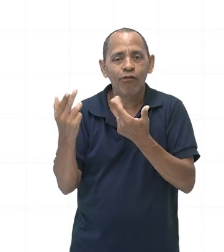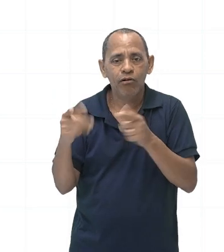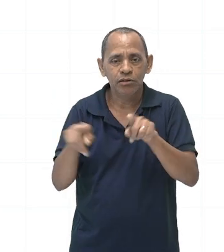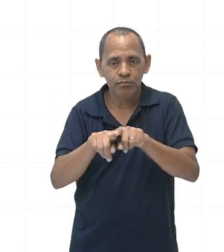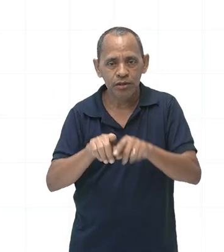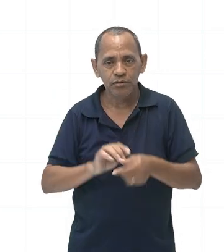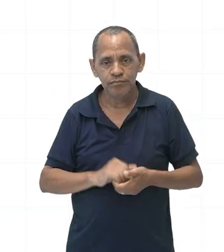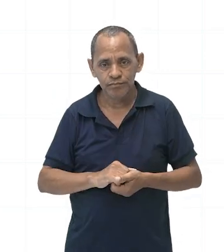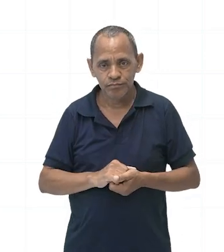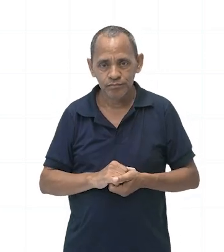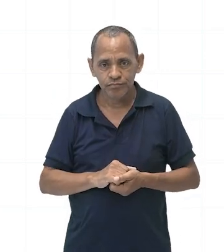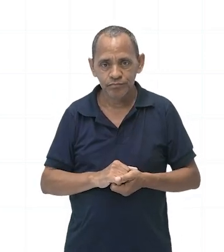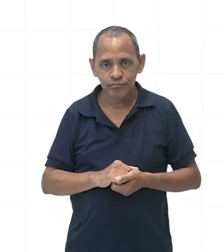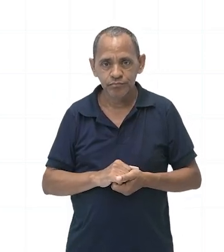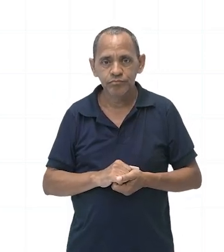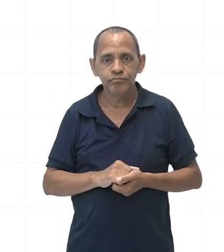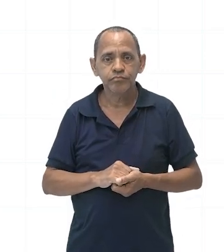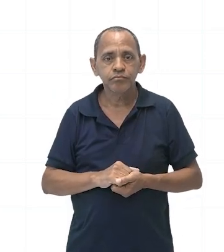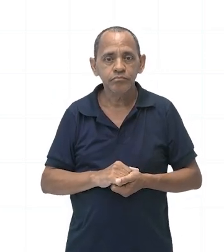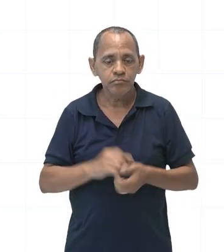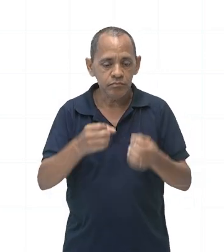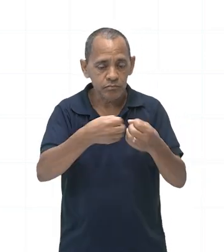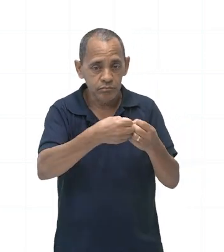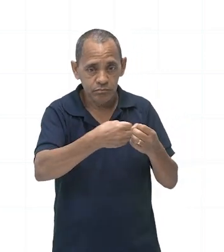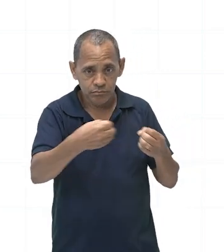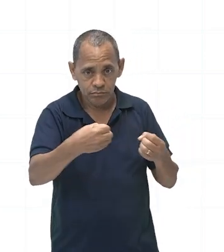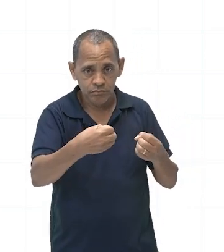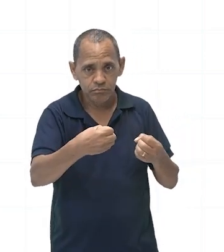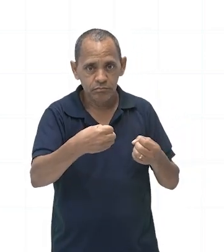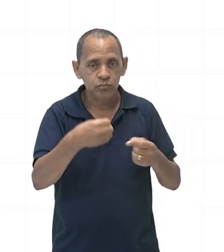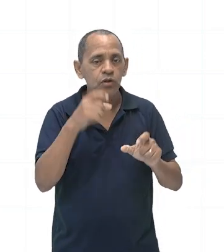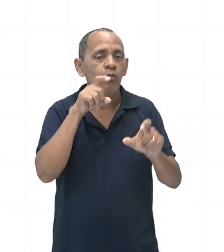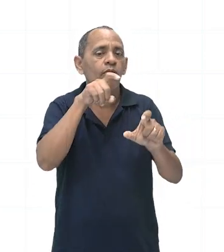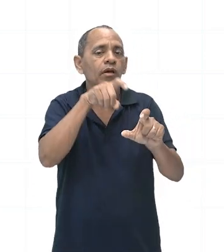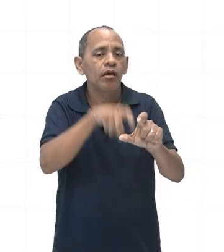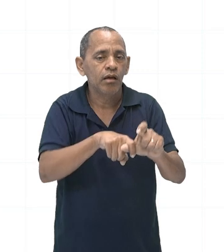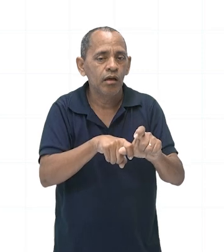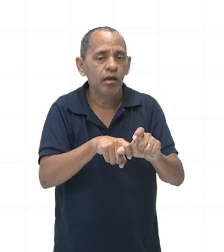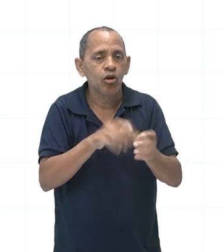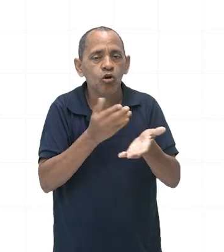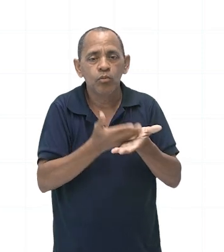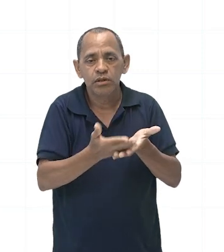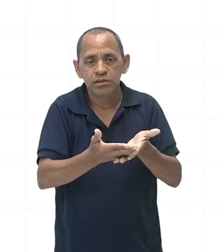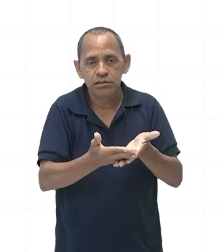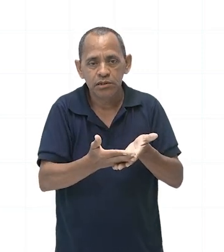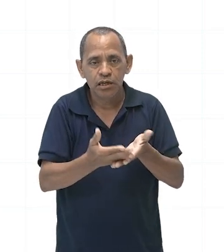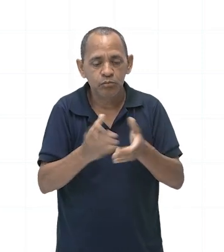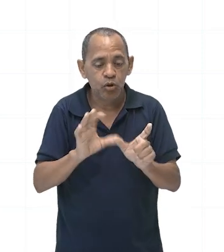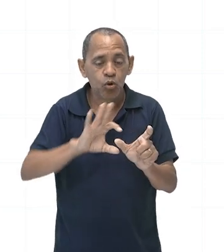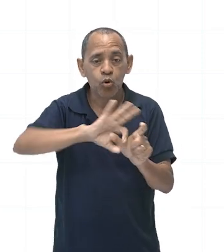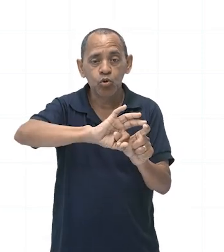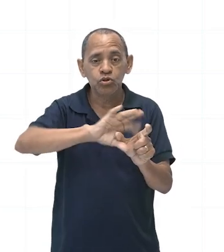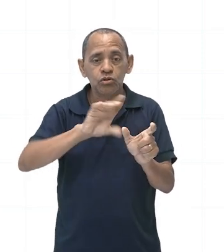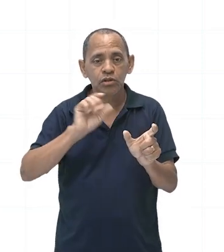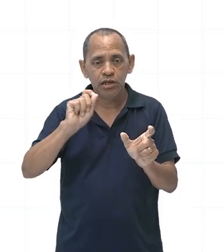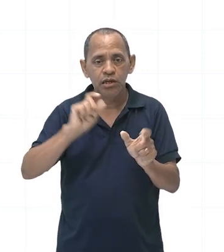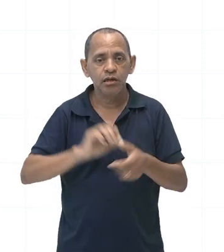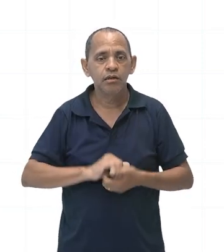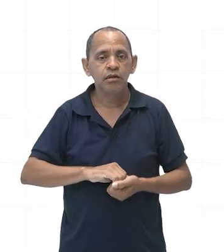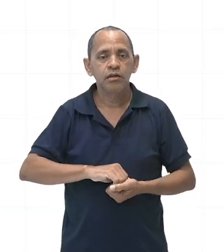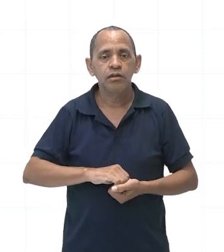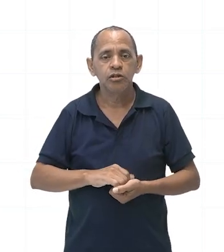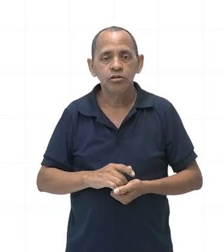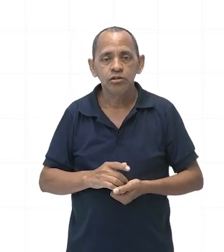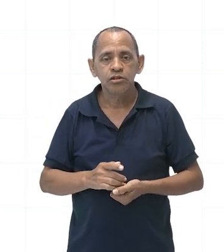subordinada está na primeira posição. Mas como ela é iniciada pela minha conjunção, eu